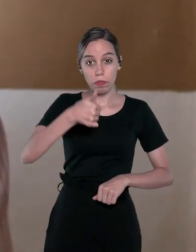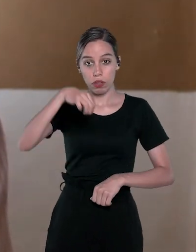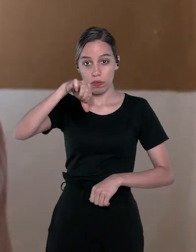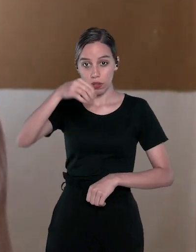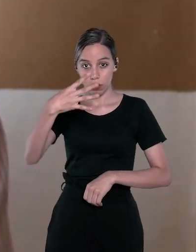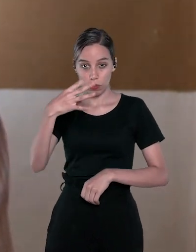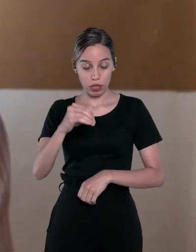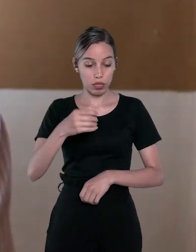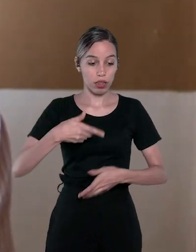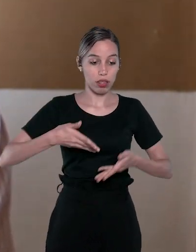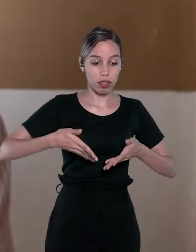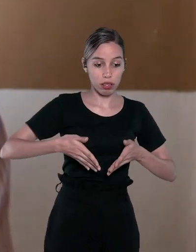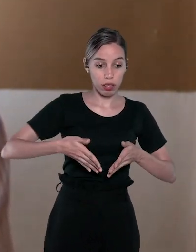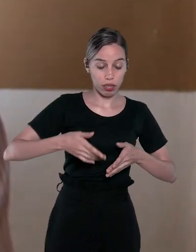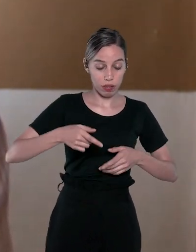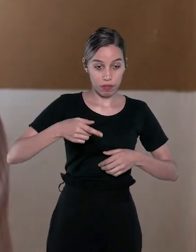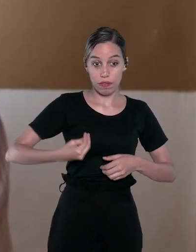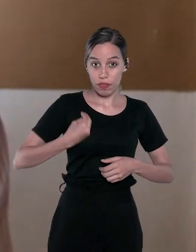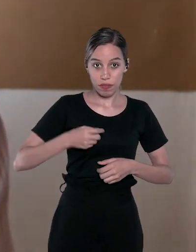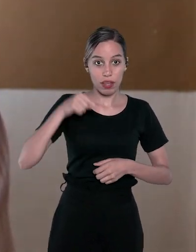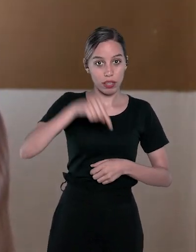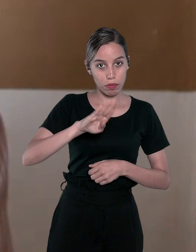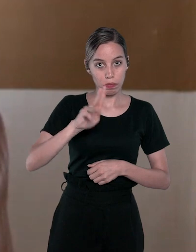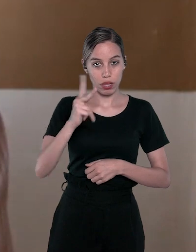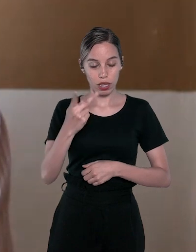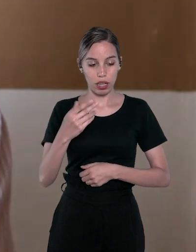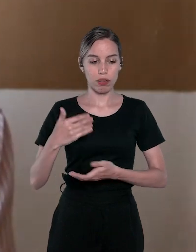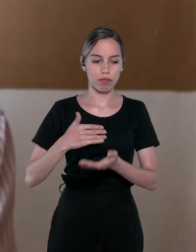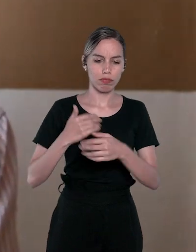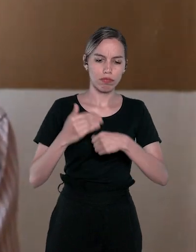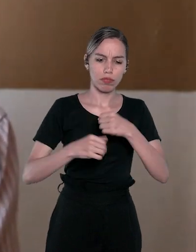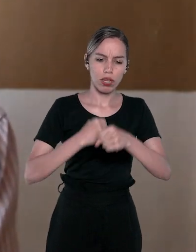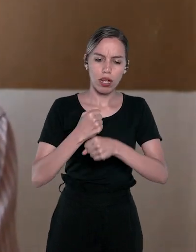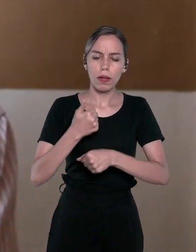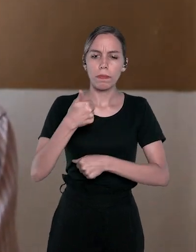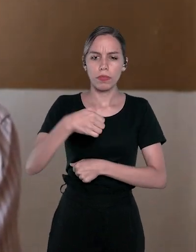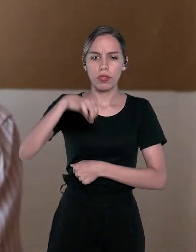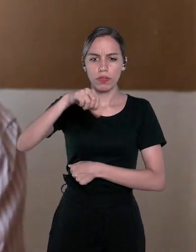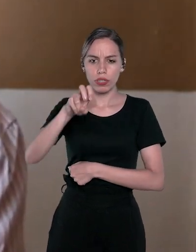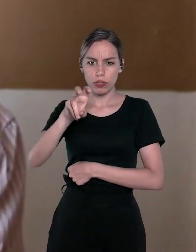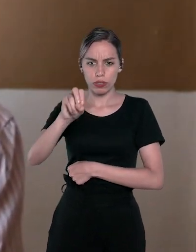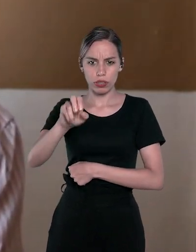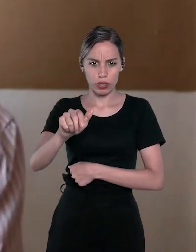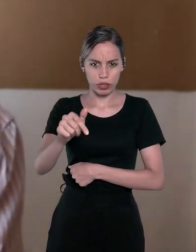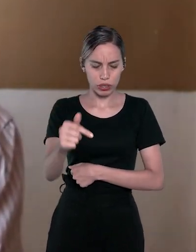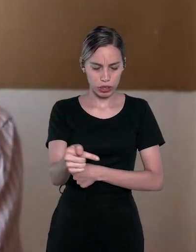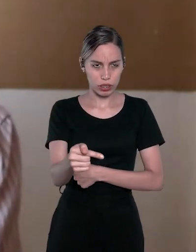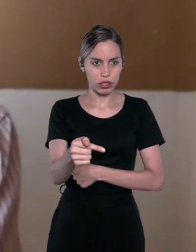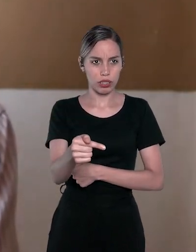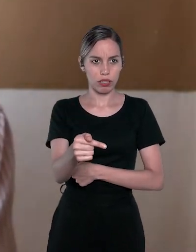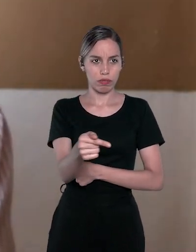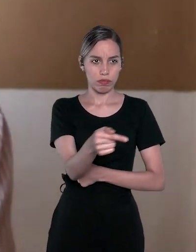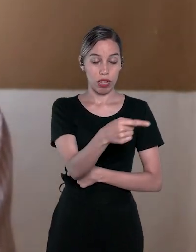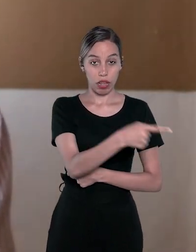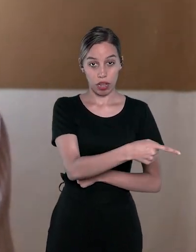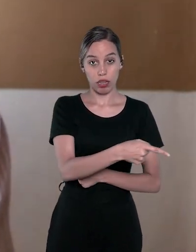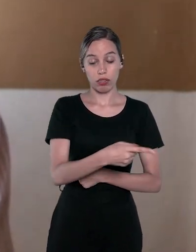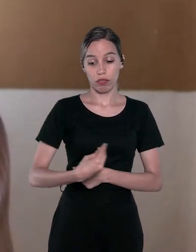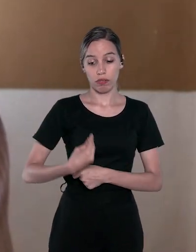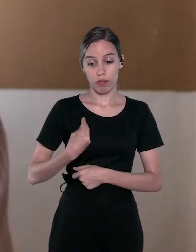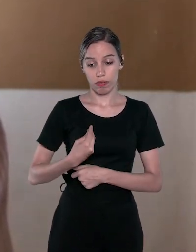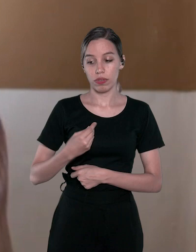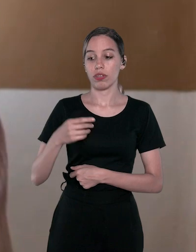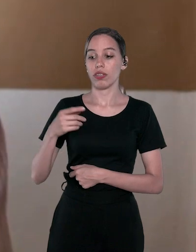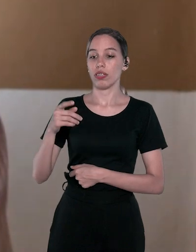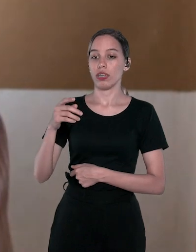Belo Horizonte desde 1957. Fez os estudos primários e ginasial em Santa Bárbara, o científico em